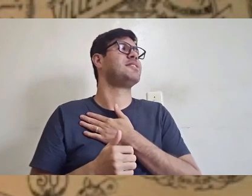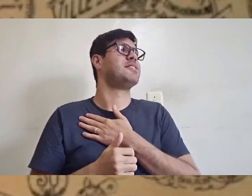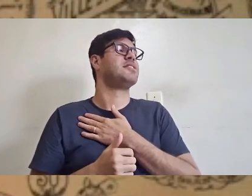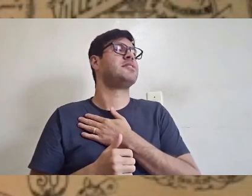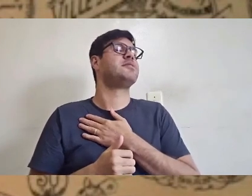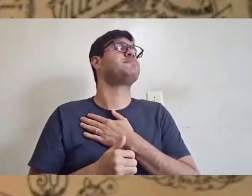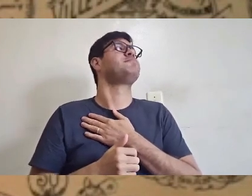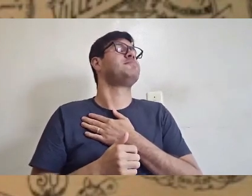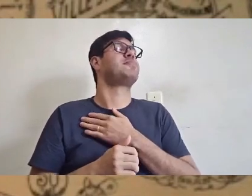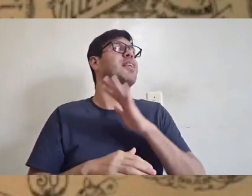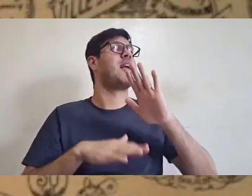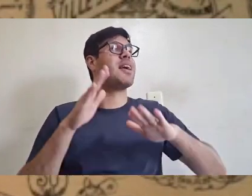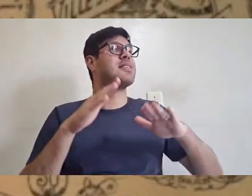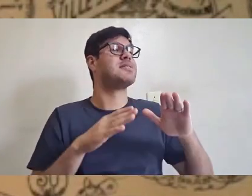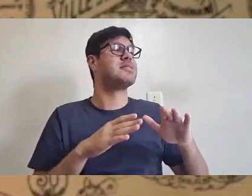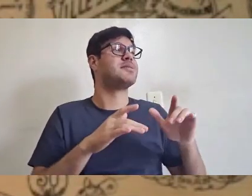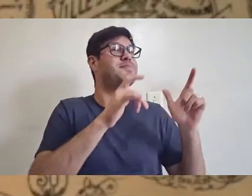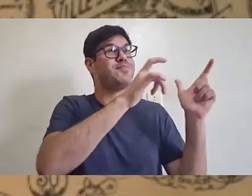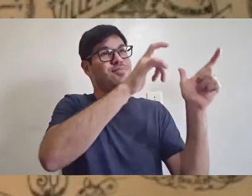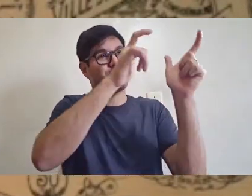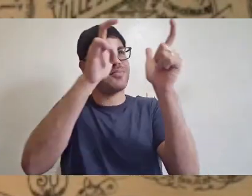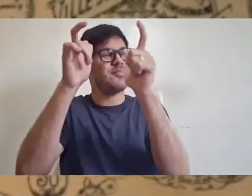onde tem futebol, principalmente